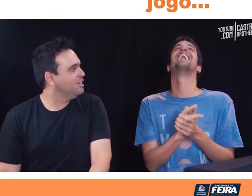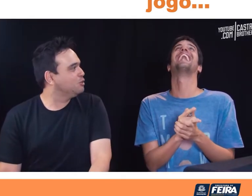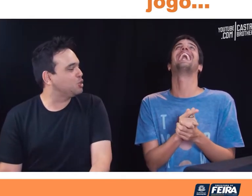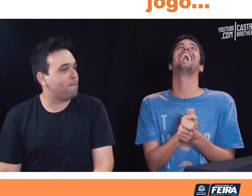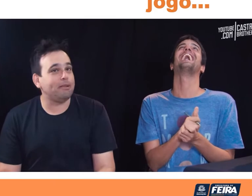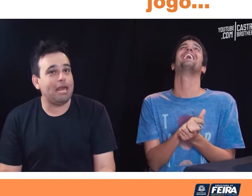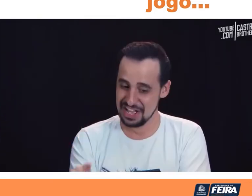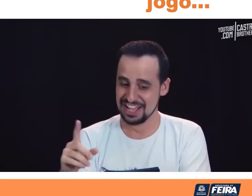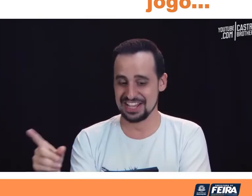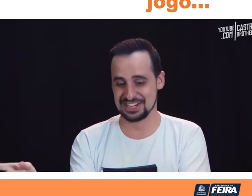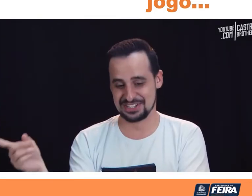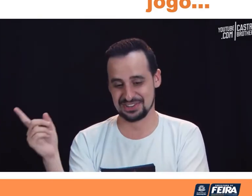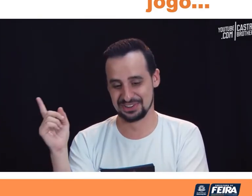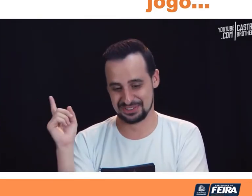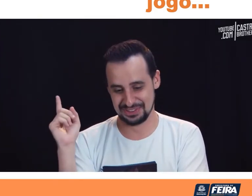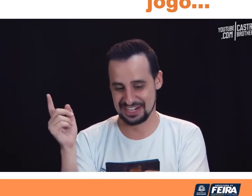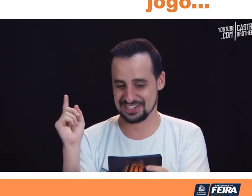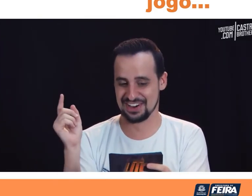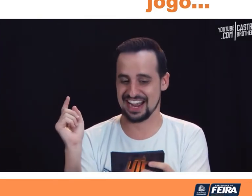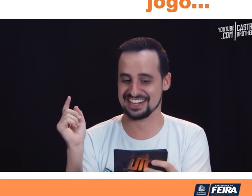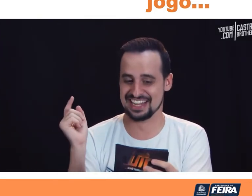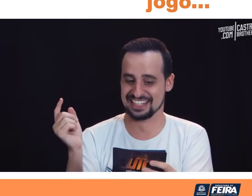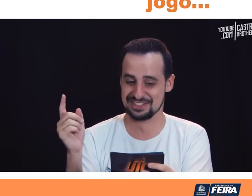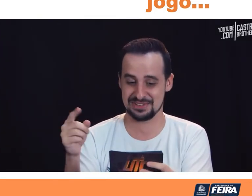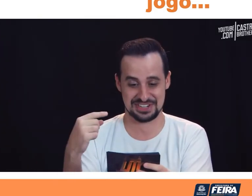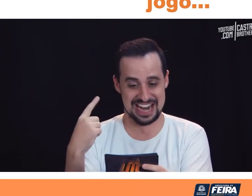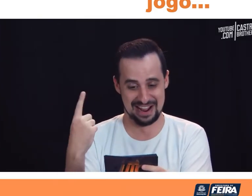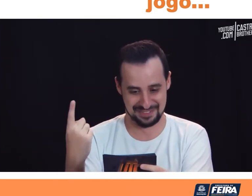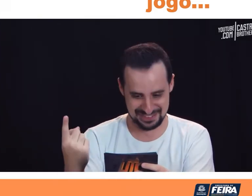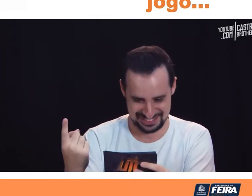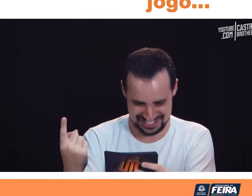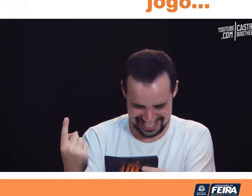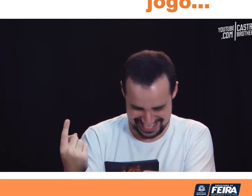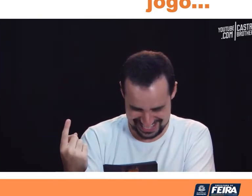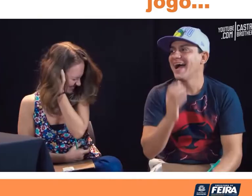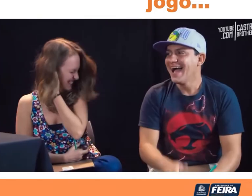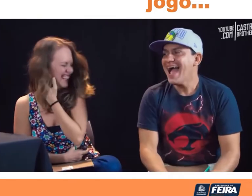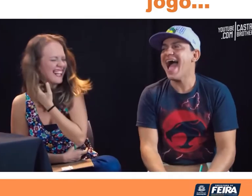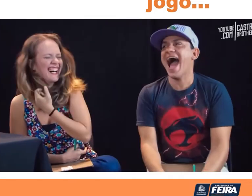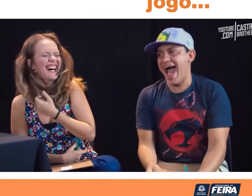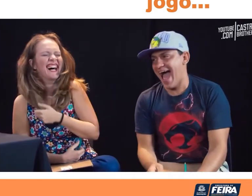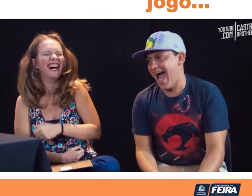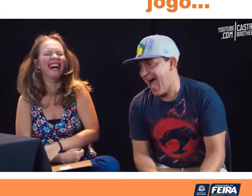E estruturas localizadas dos névros.